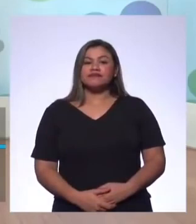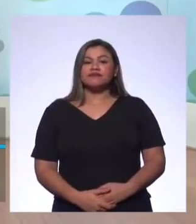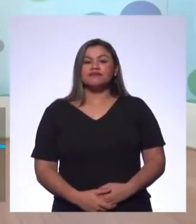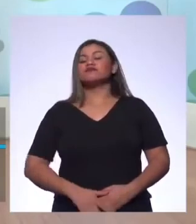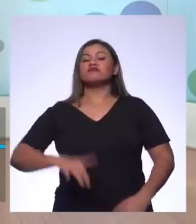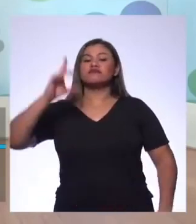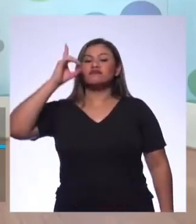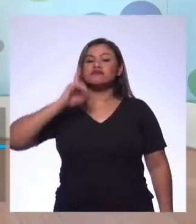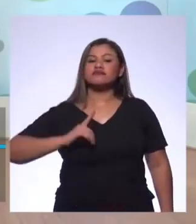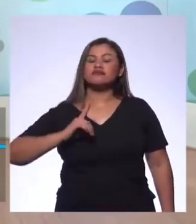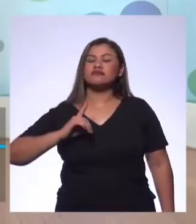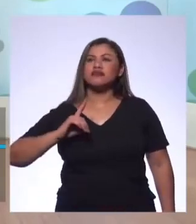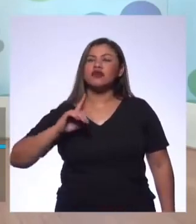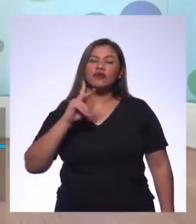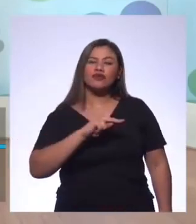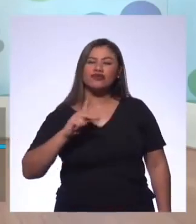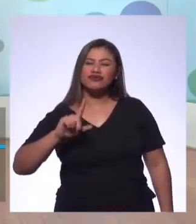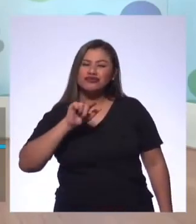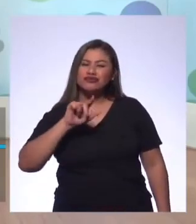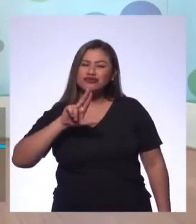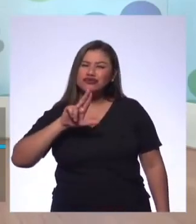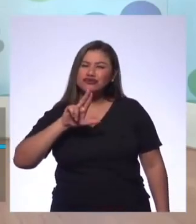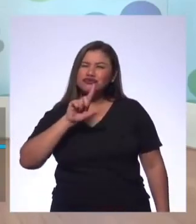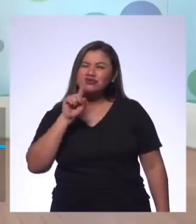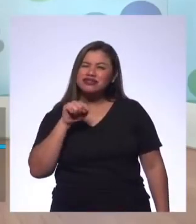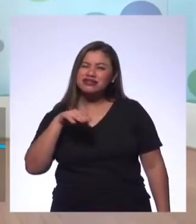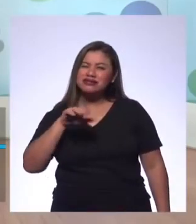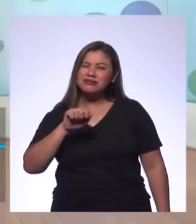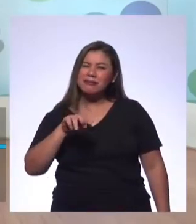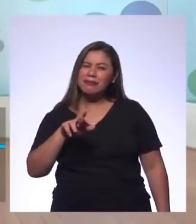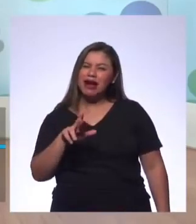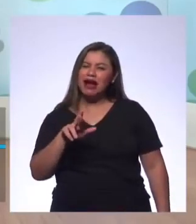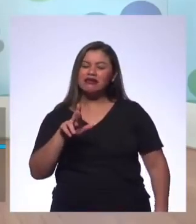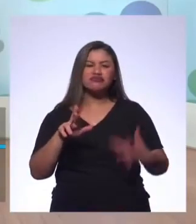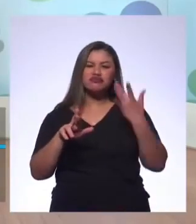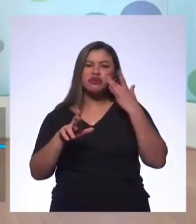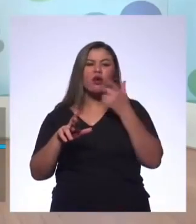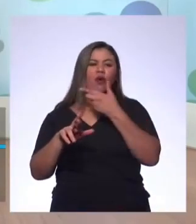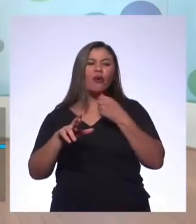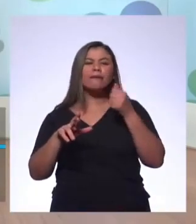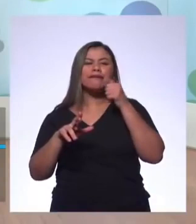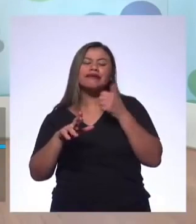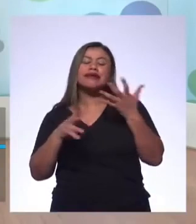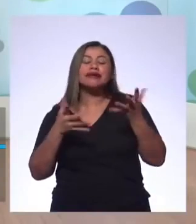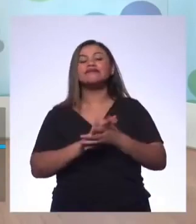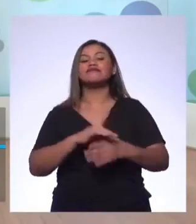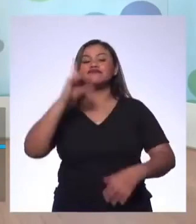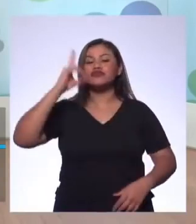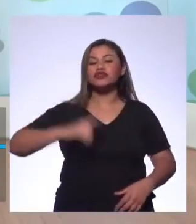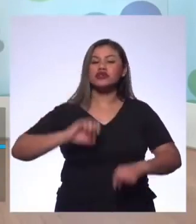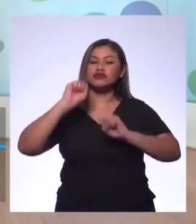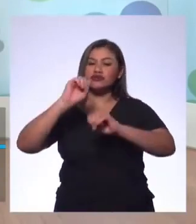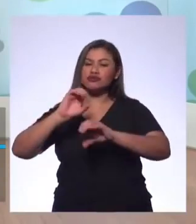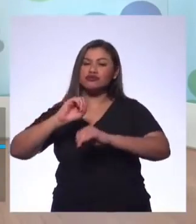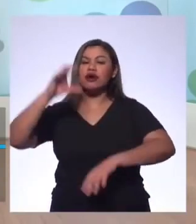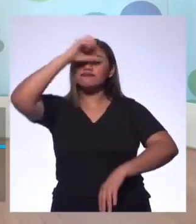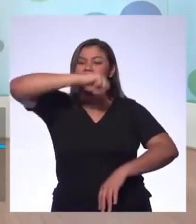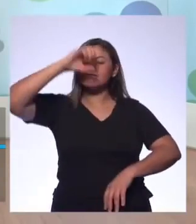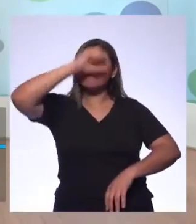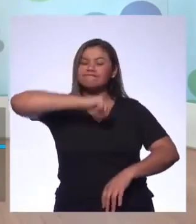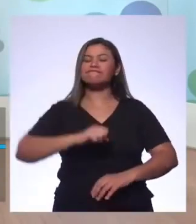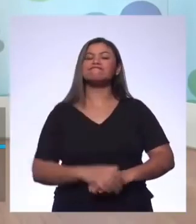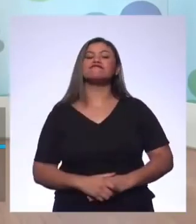Direito, a professora Luzimar, professor Luzimar ou professora Luzimar, não sei. Direito à educação e